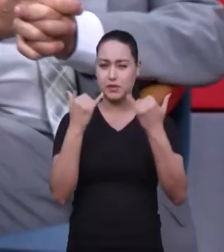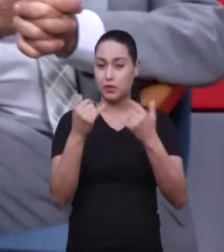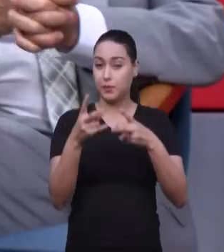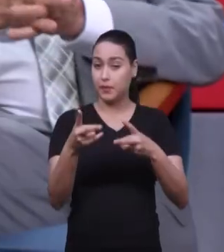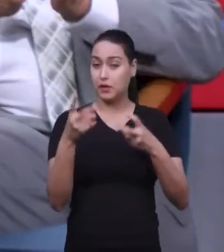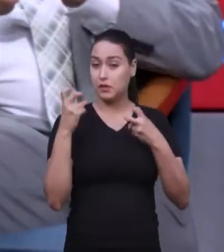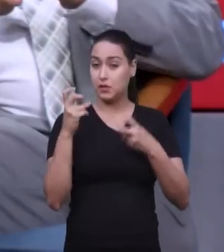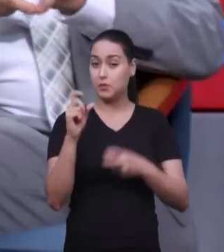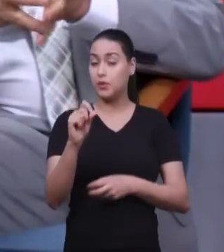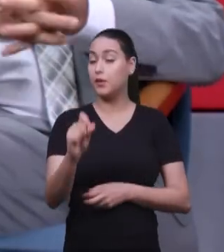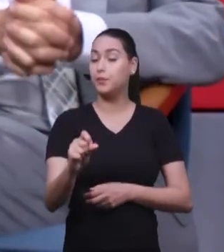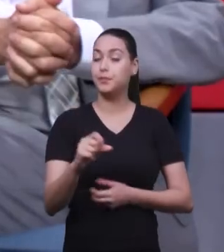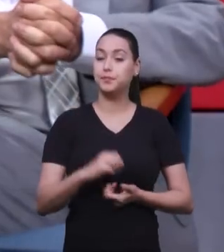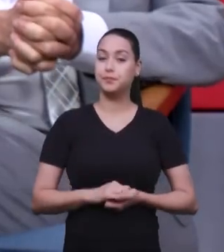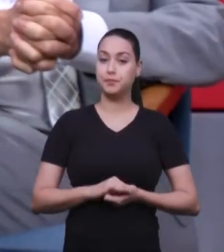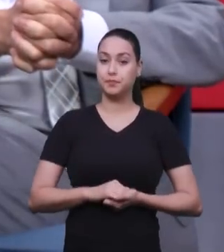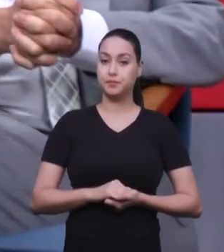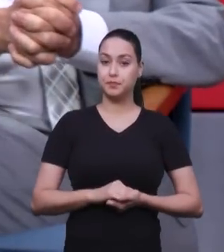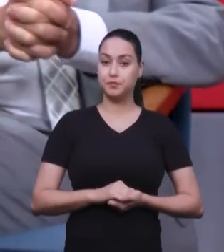disso. Mas vejam,